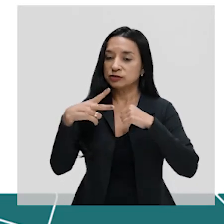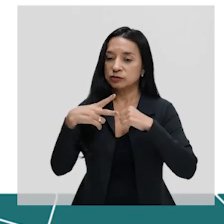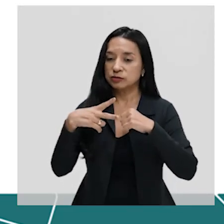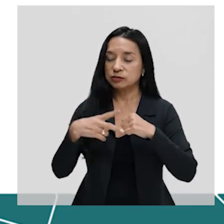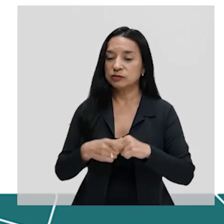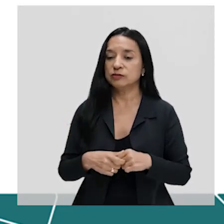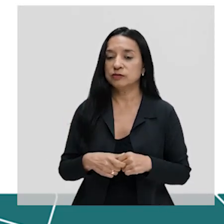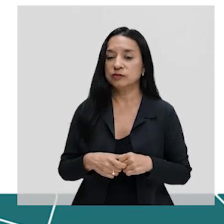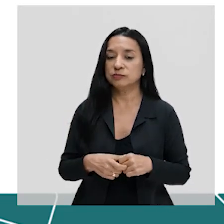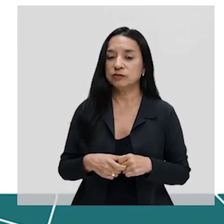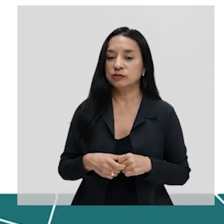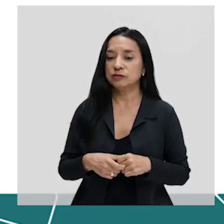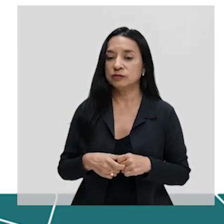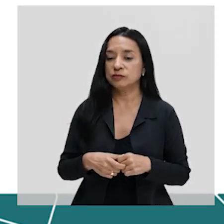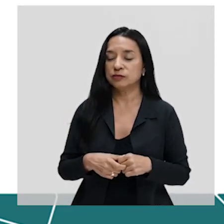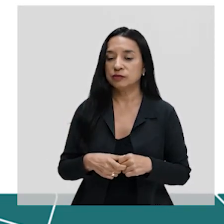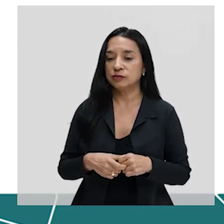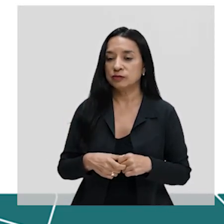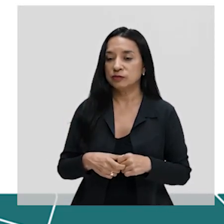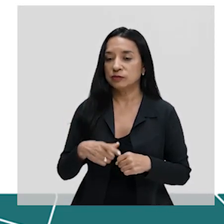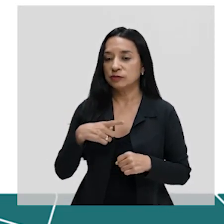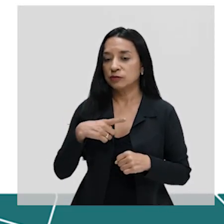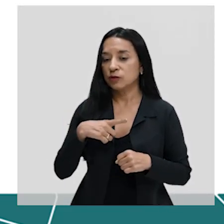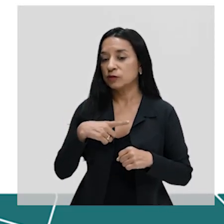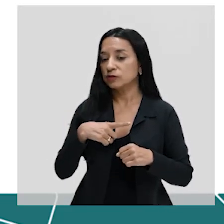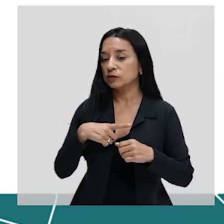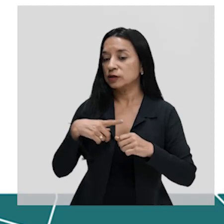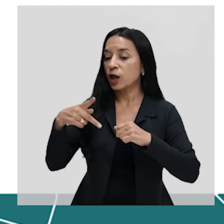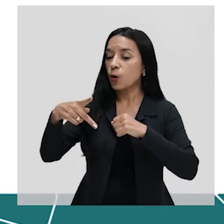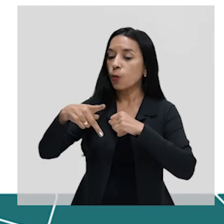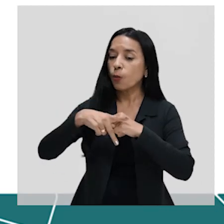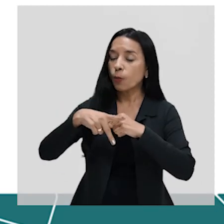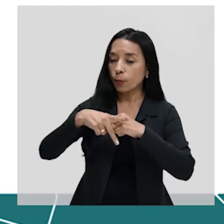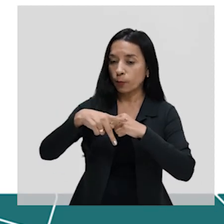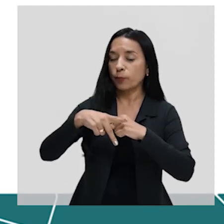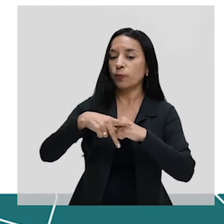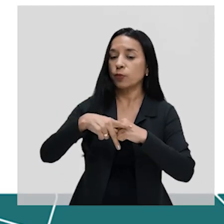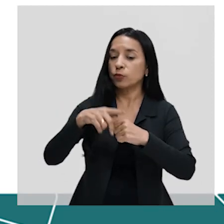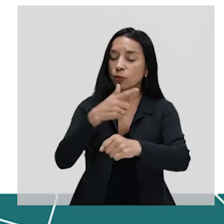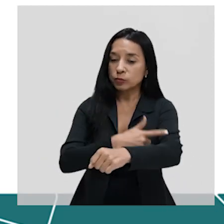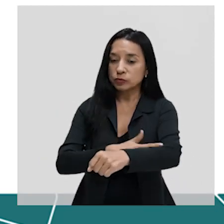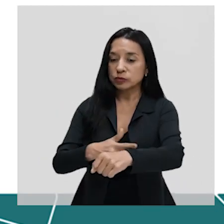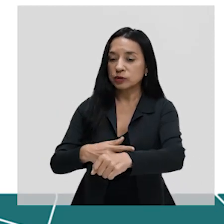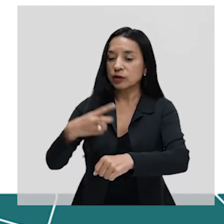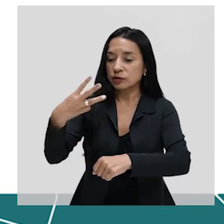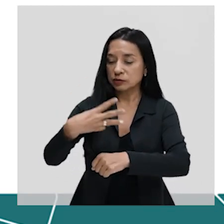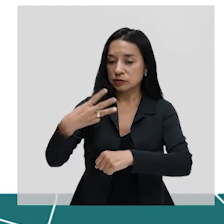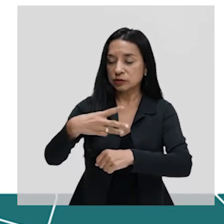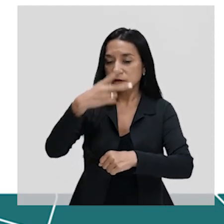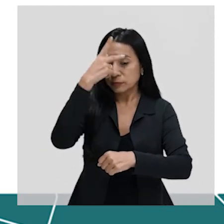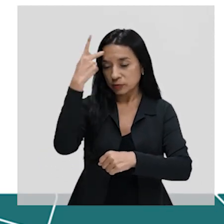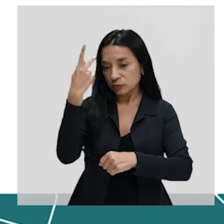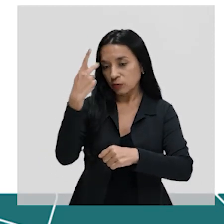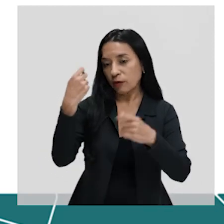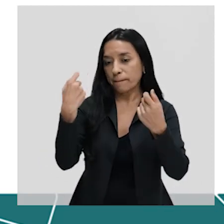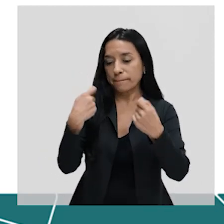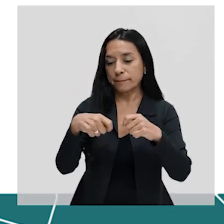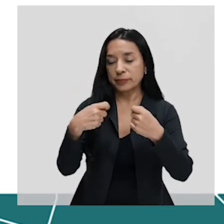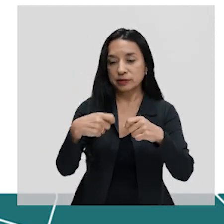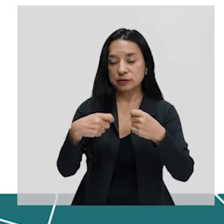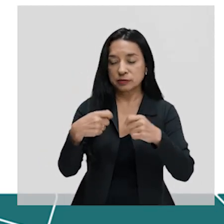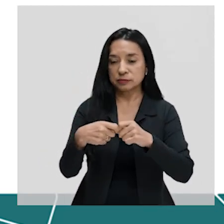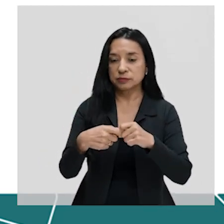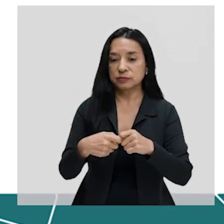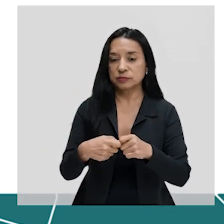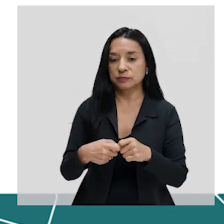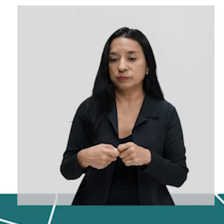não, gente. O verbo está aqui, precisa. Eu tenho um pronome de tratamento, terceira pessoa. Então, precisa. Vossa senhoria